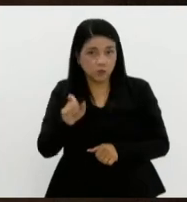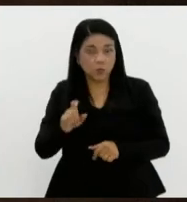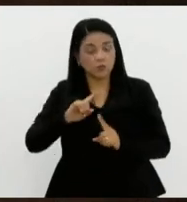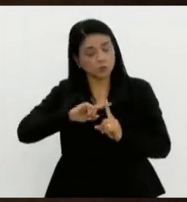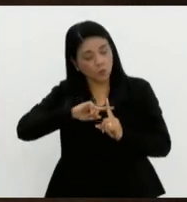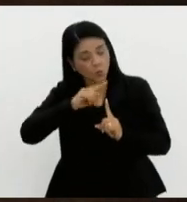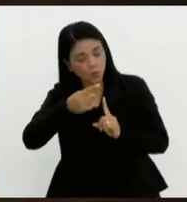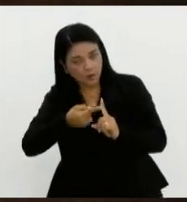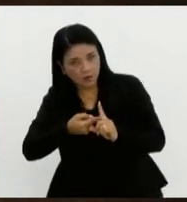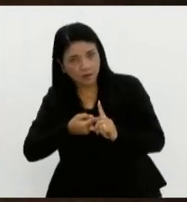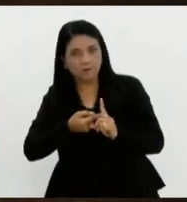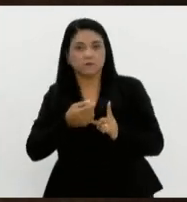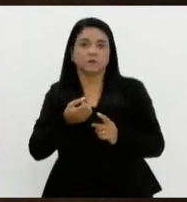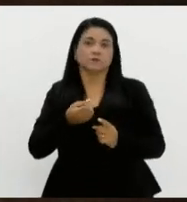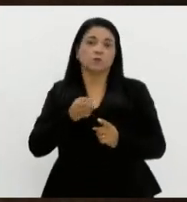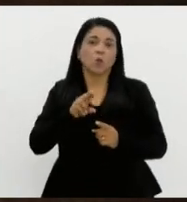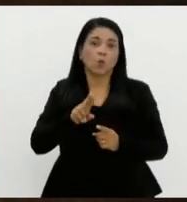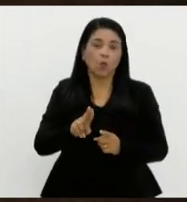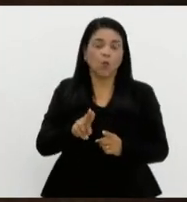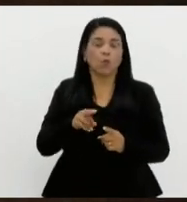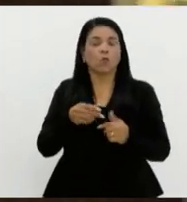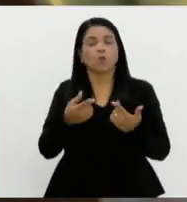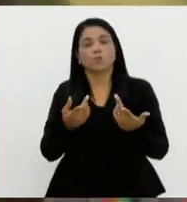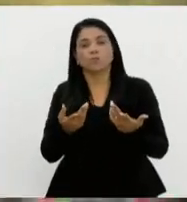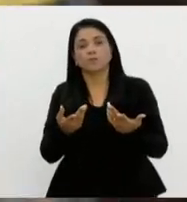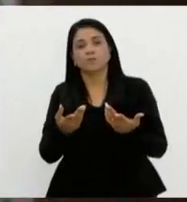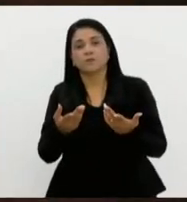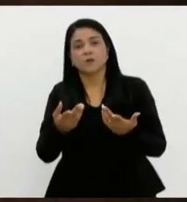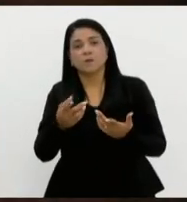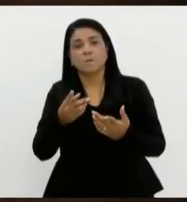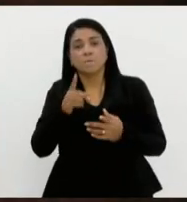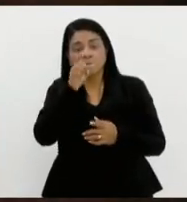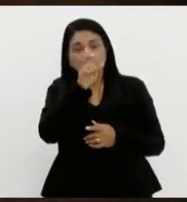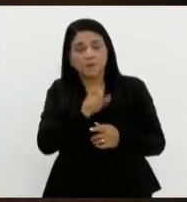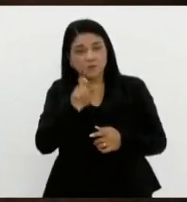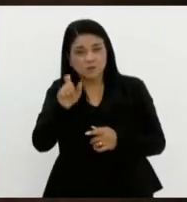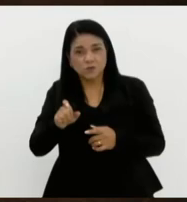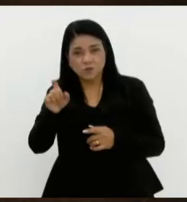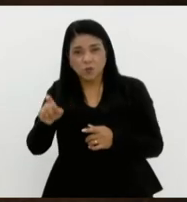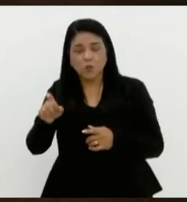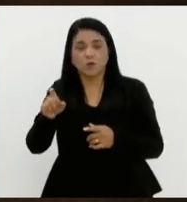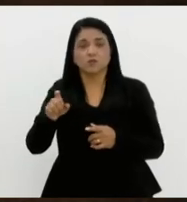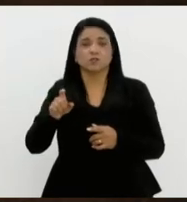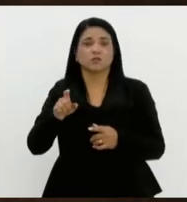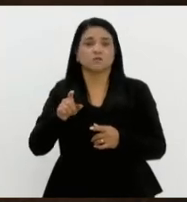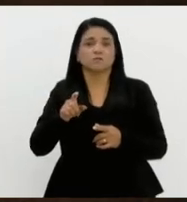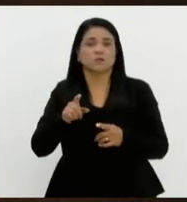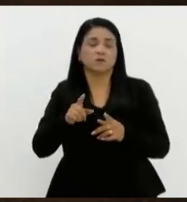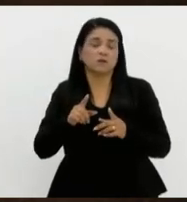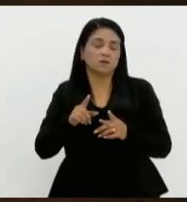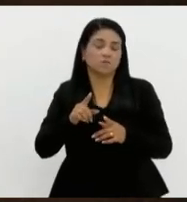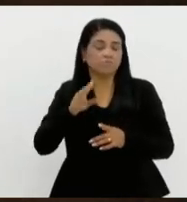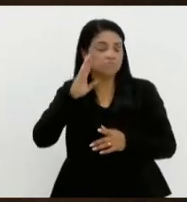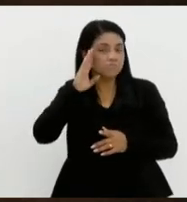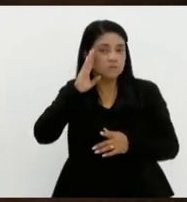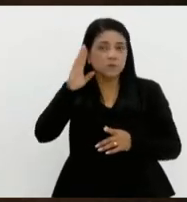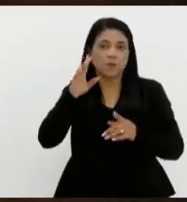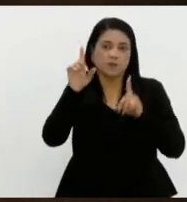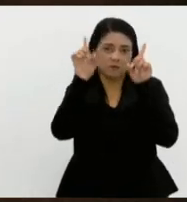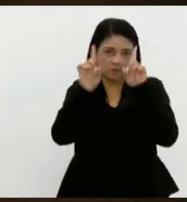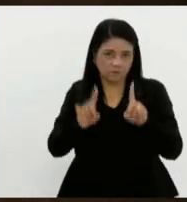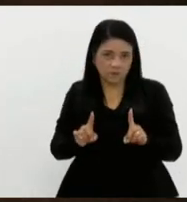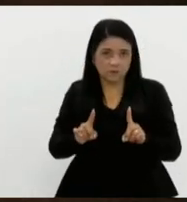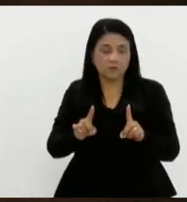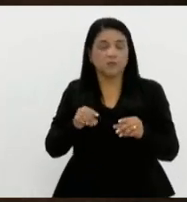gestantes ou pessoas que estejam englobadas aí nessas condições de prioridades e também de situação